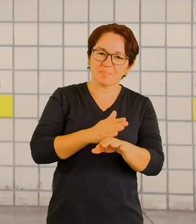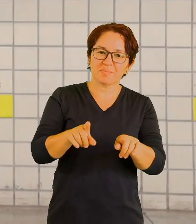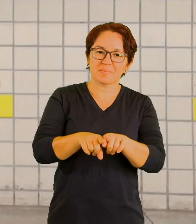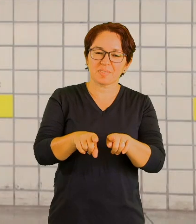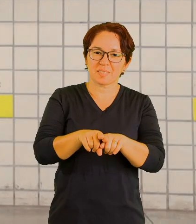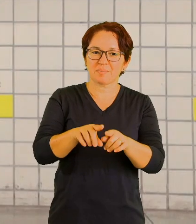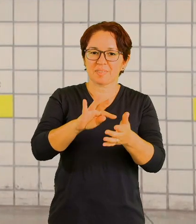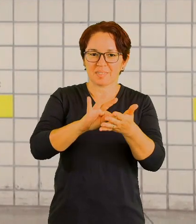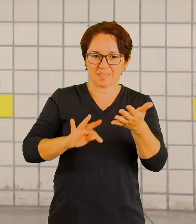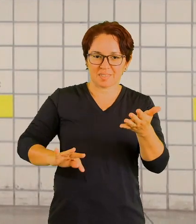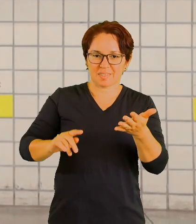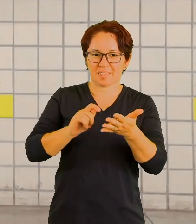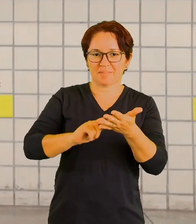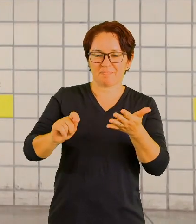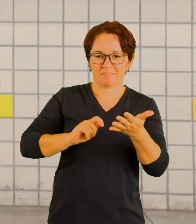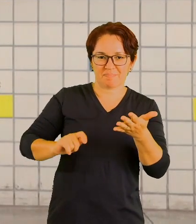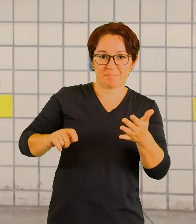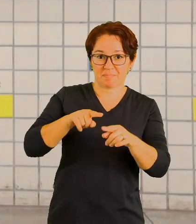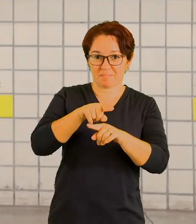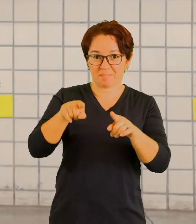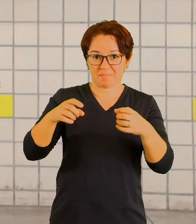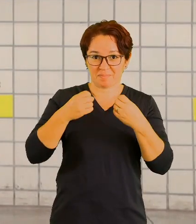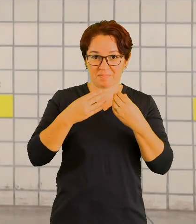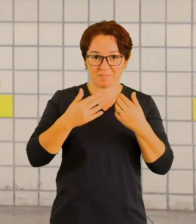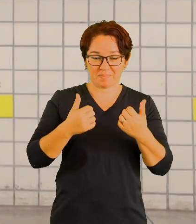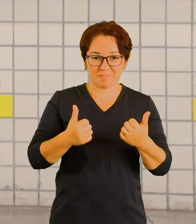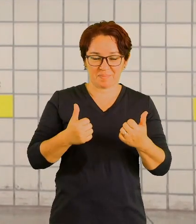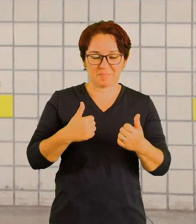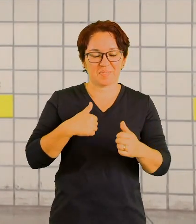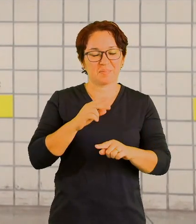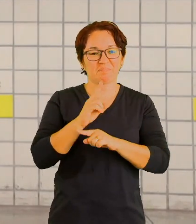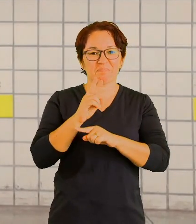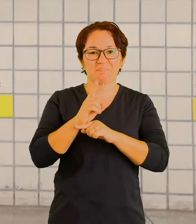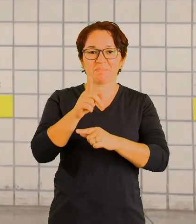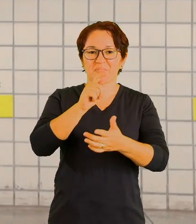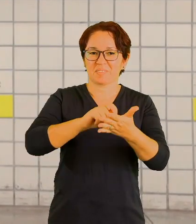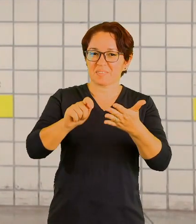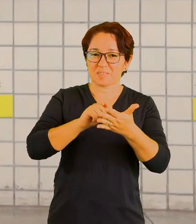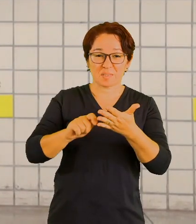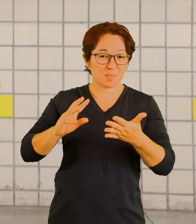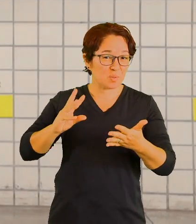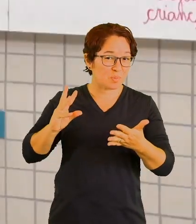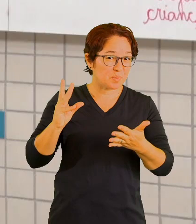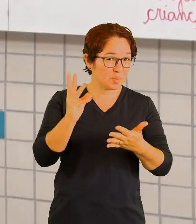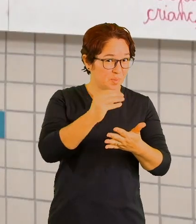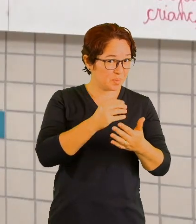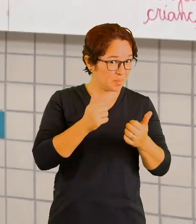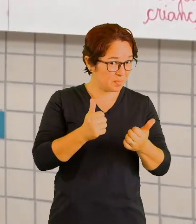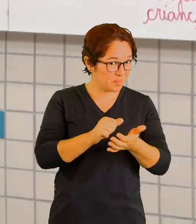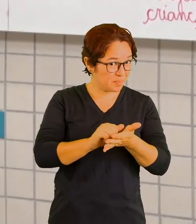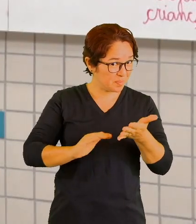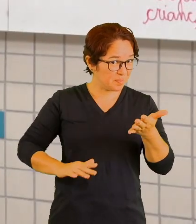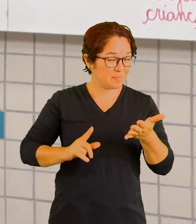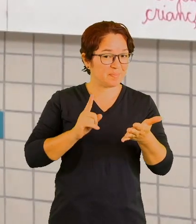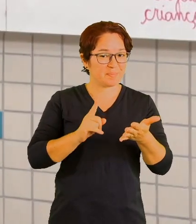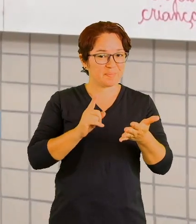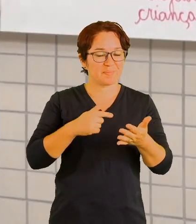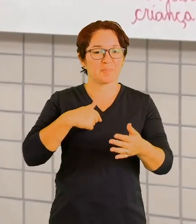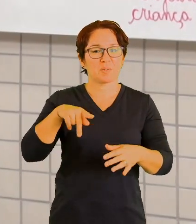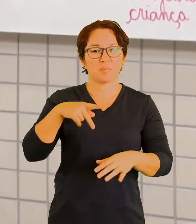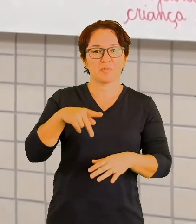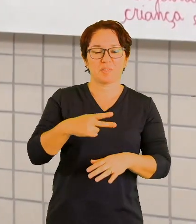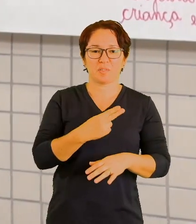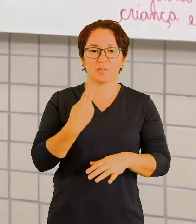vocês estão? Espero que estejam realizando todas as atividades propostas. Eu sou a professora